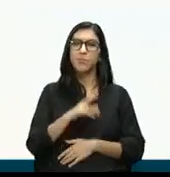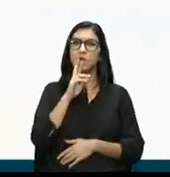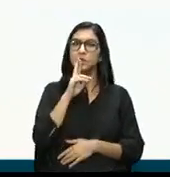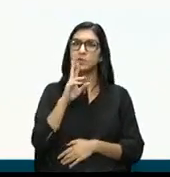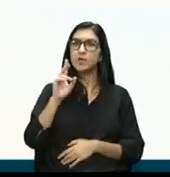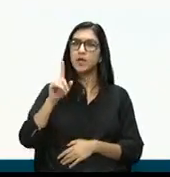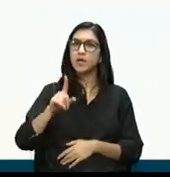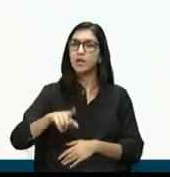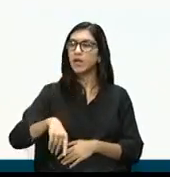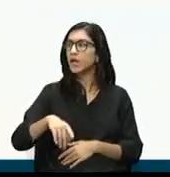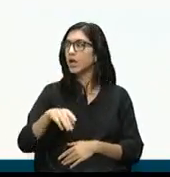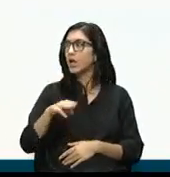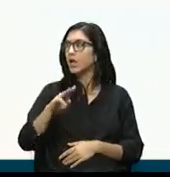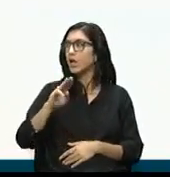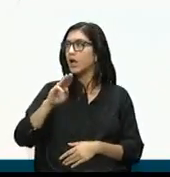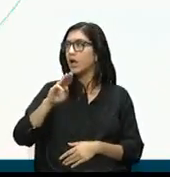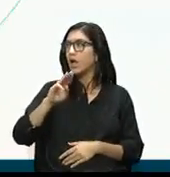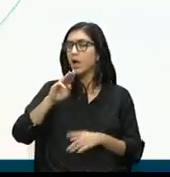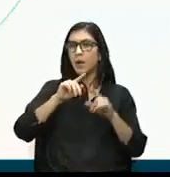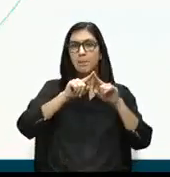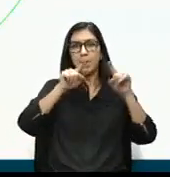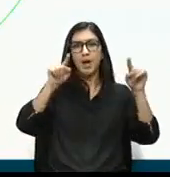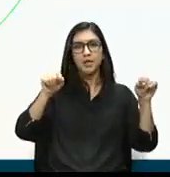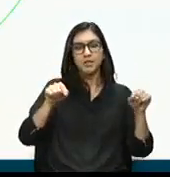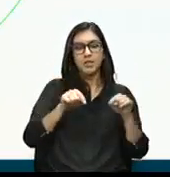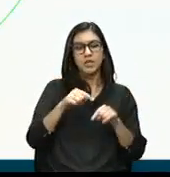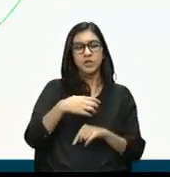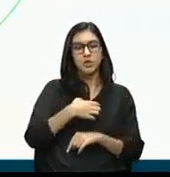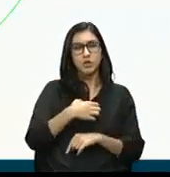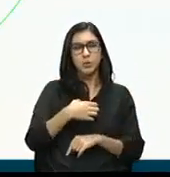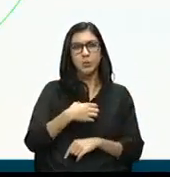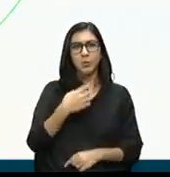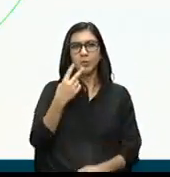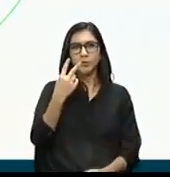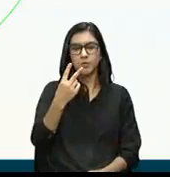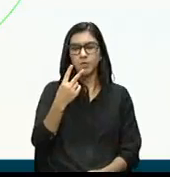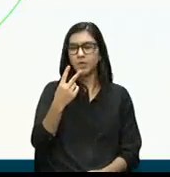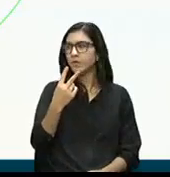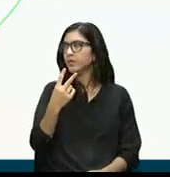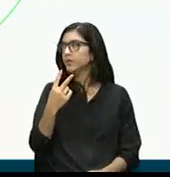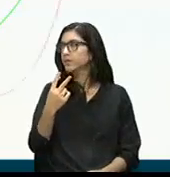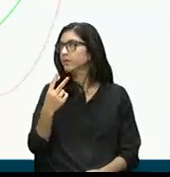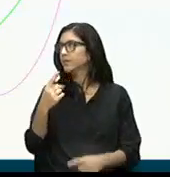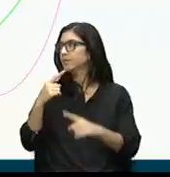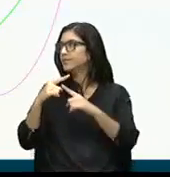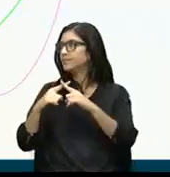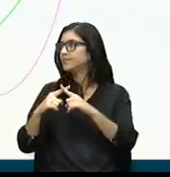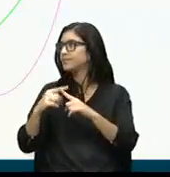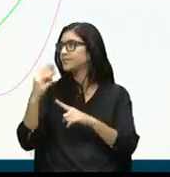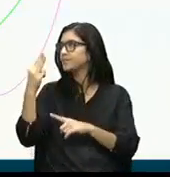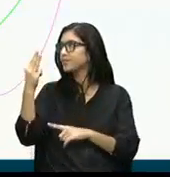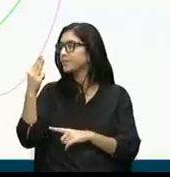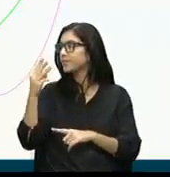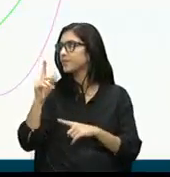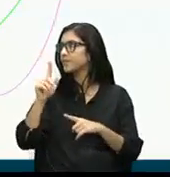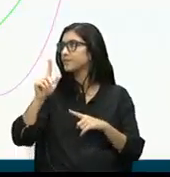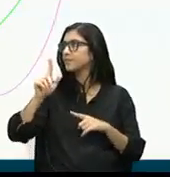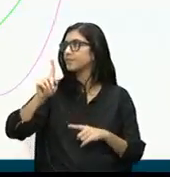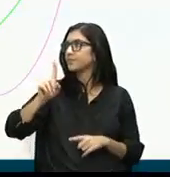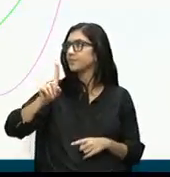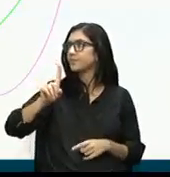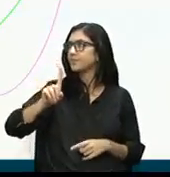ser uma matriz do tipo 2 por 3, que é